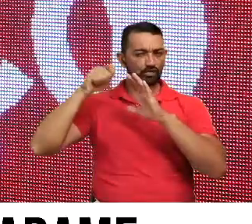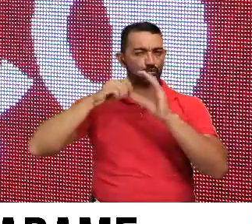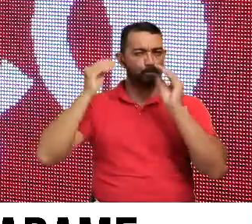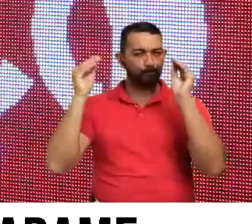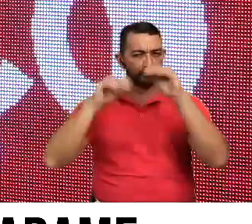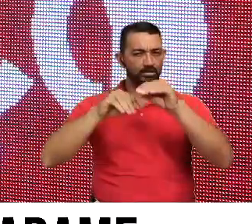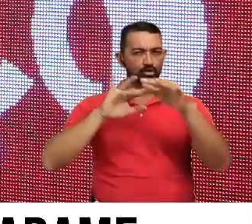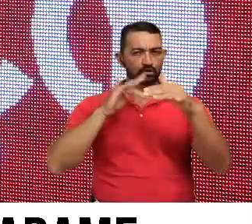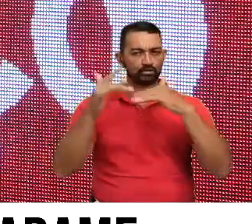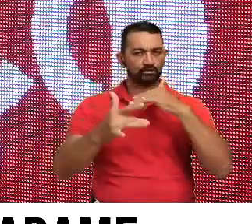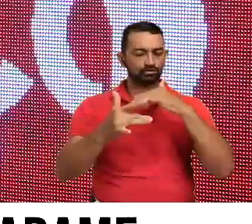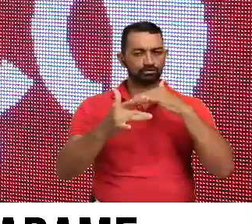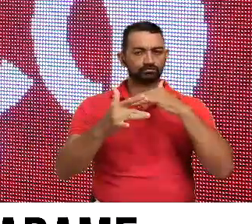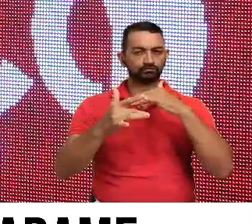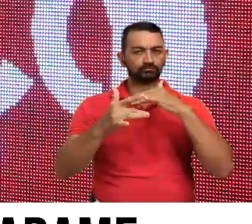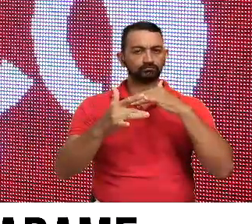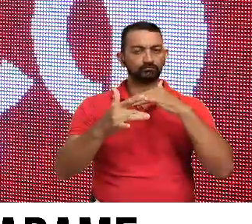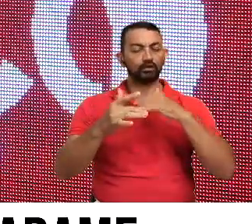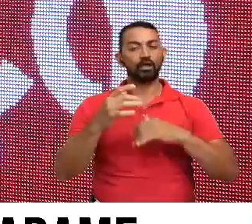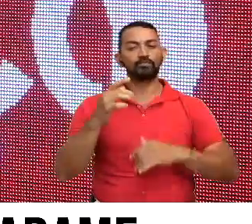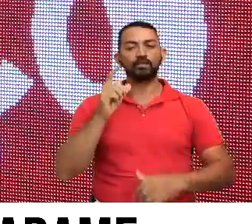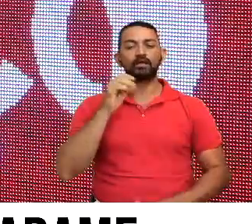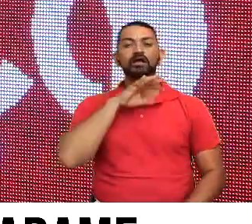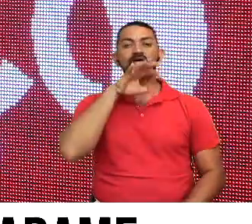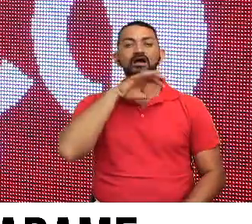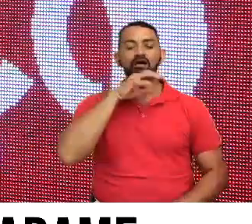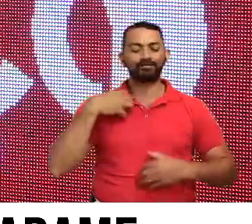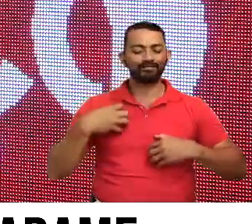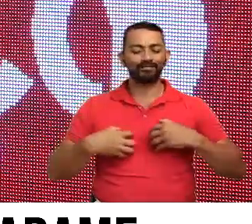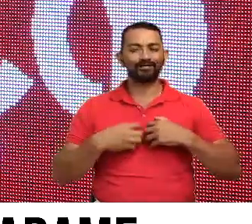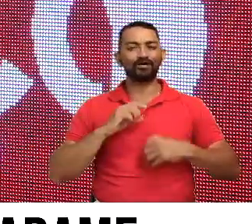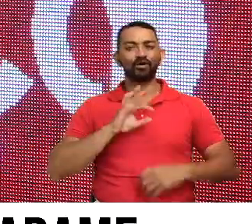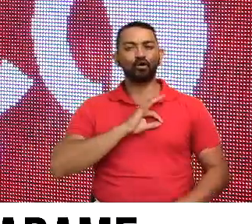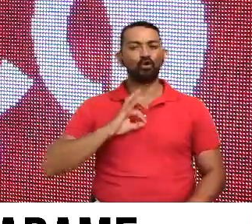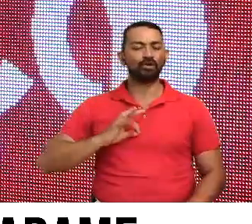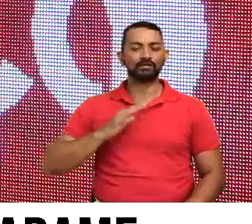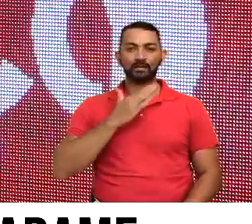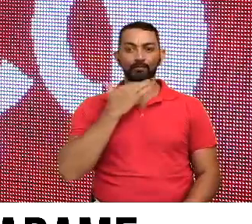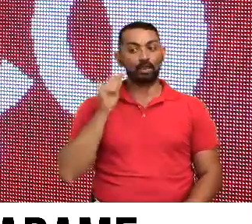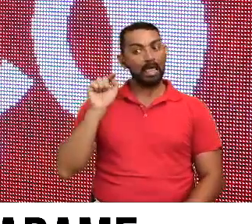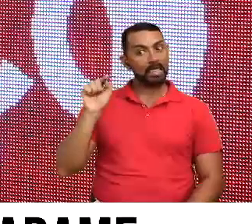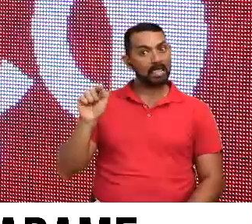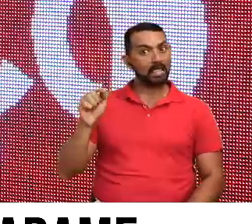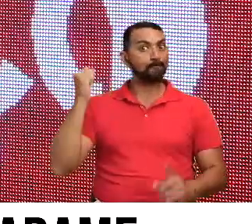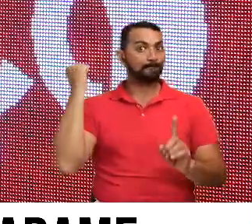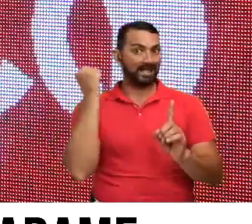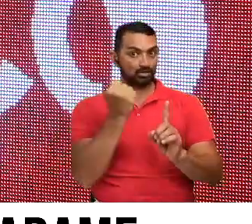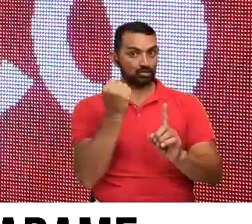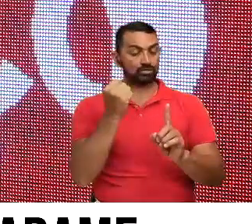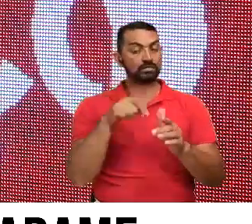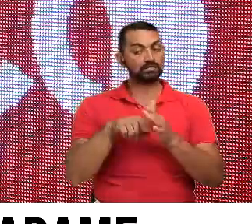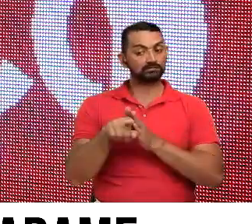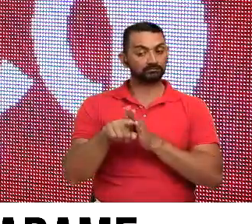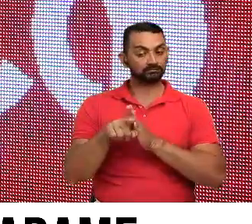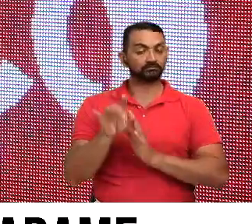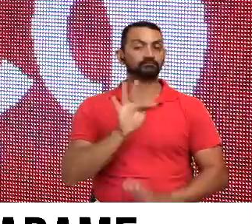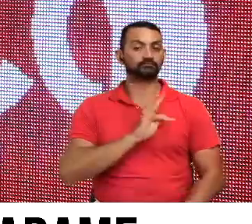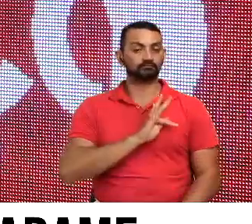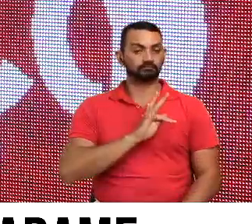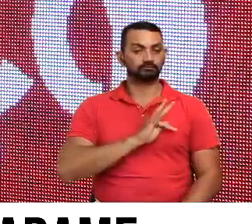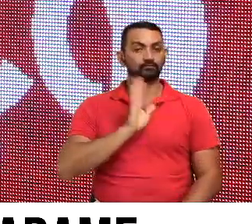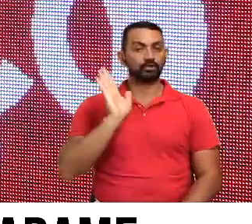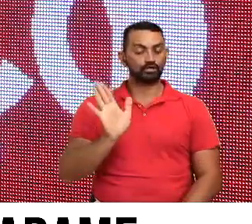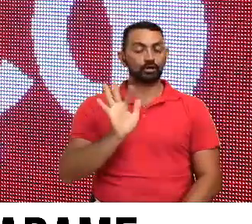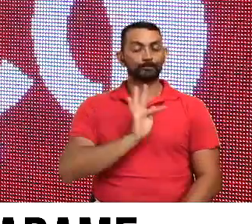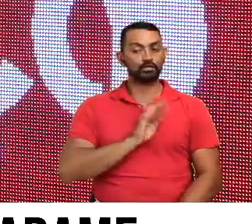vídeo nas redes sociais com uma onça morta. Ele é suspeito de ter matado o animal. A polícia está investigando o